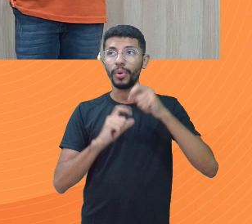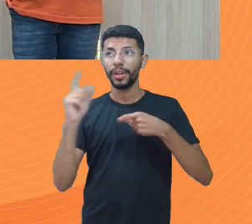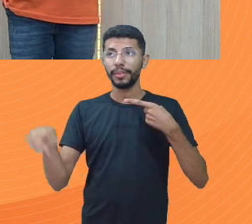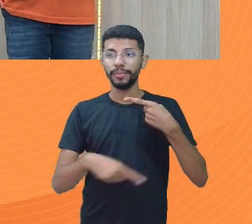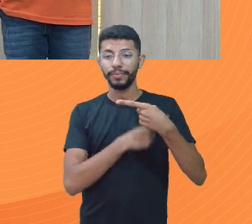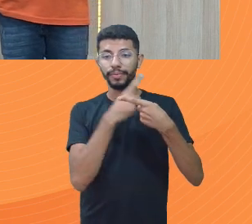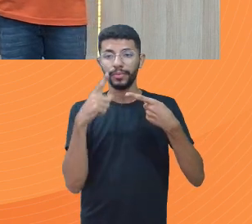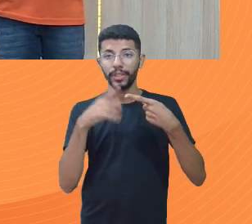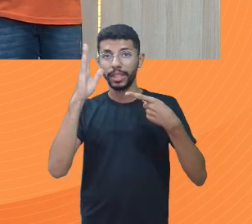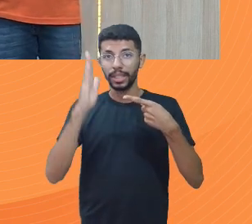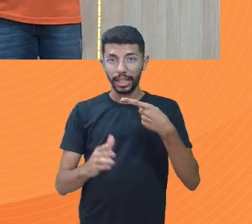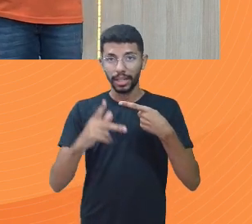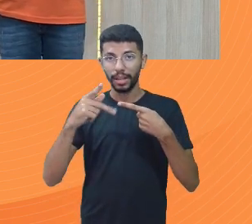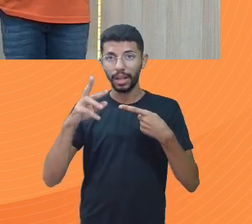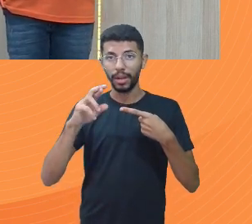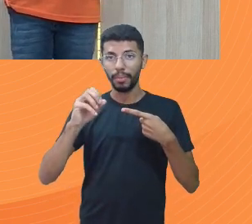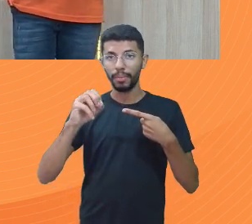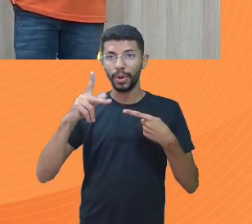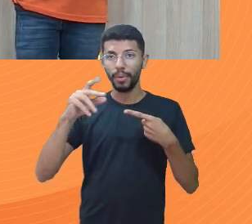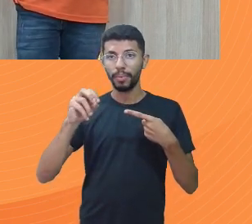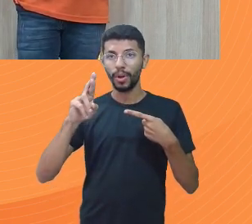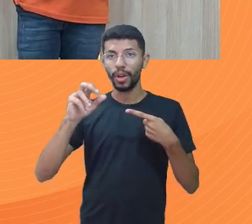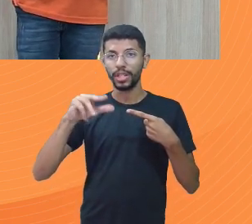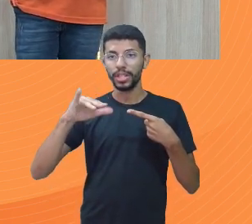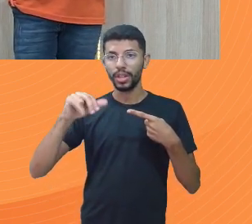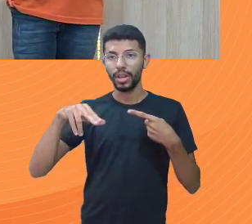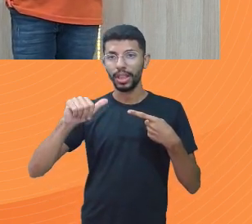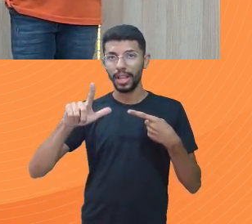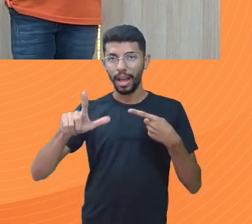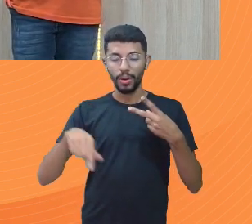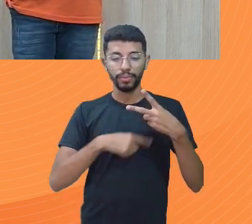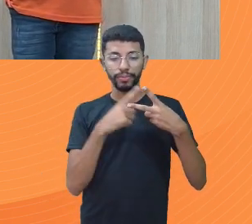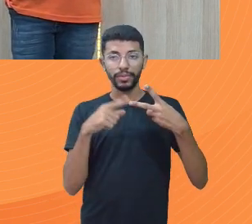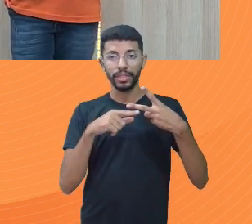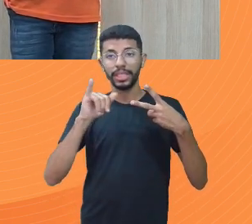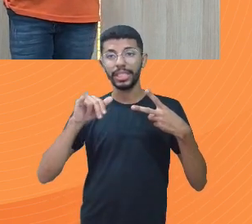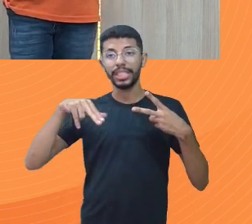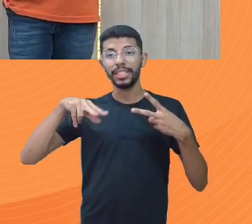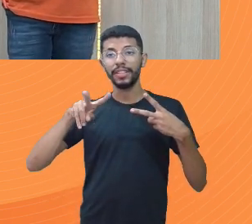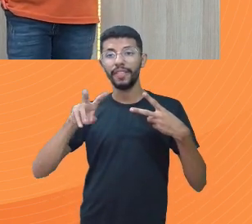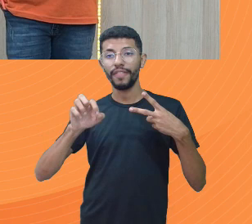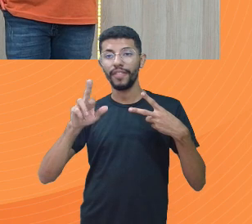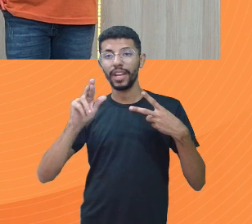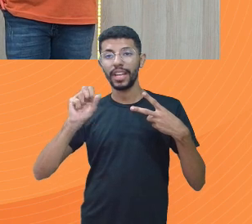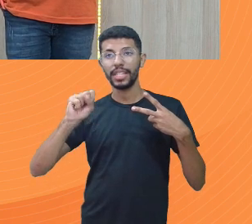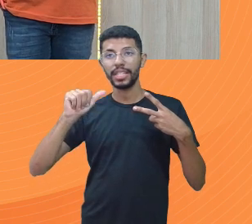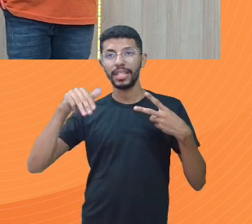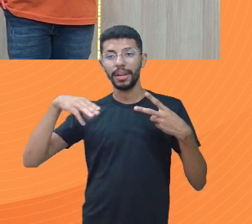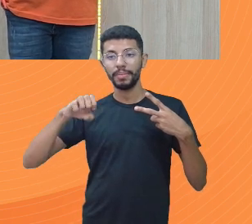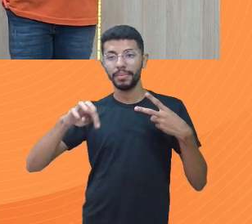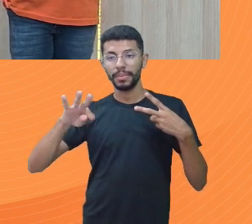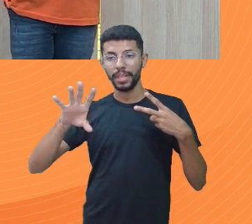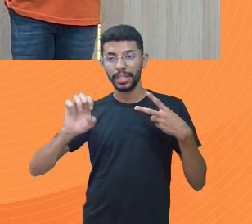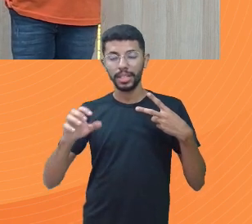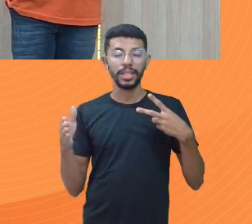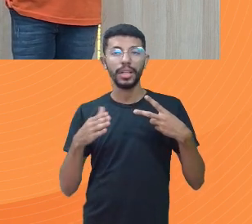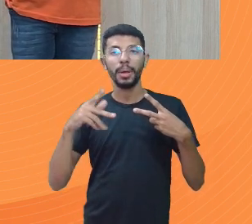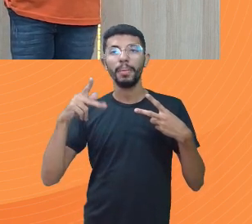diretamente proporcionais e podemos ter grandezas inversamente proporcionais. No caso aqui, essas 2 grandezas